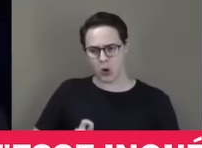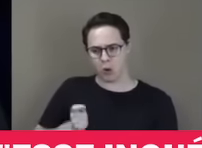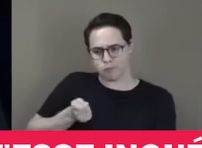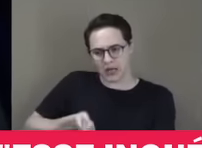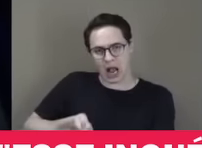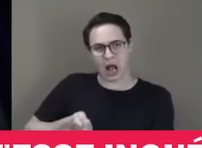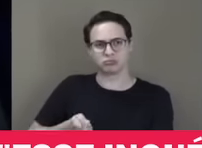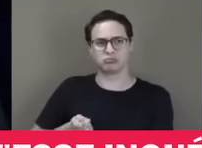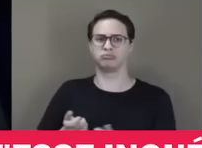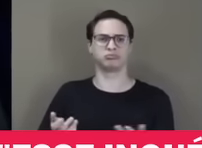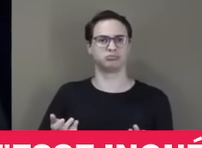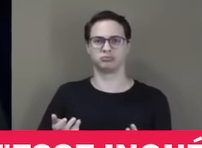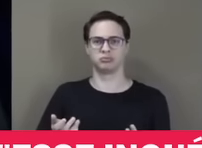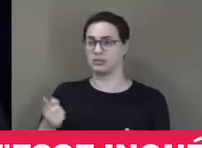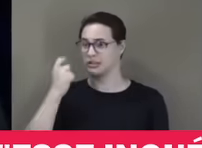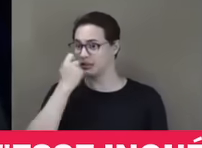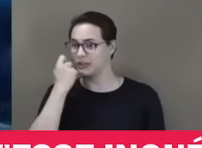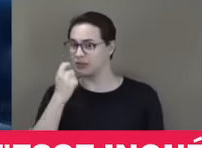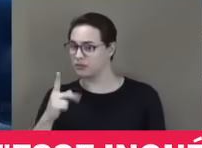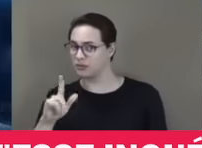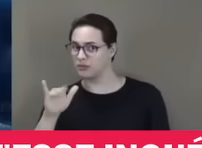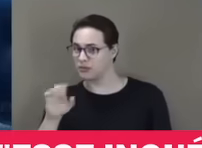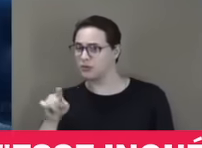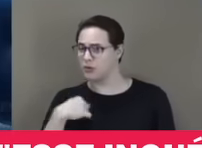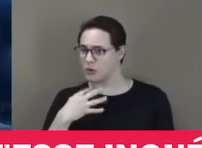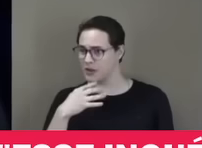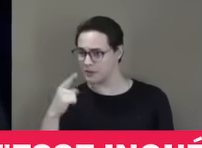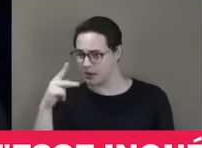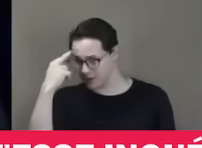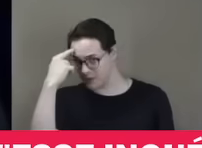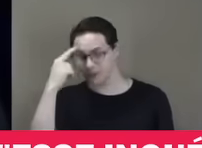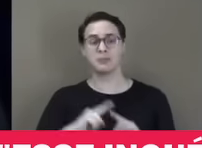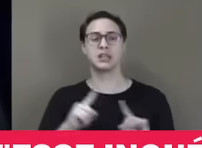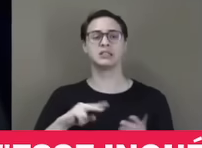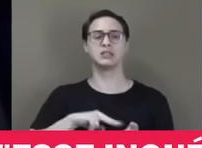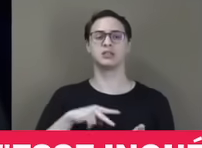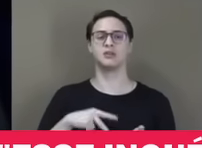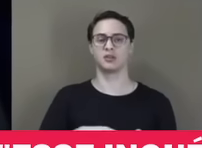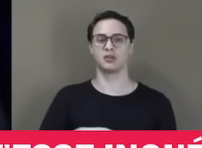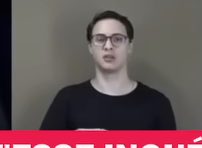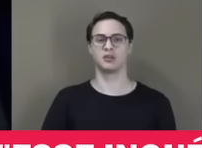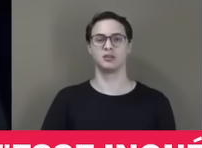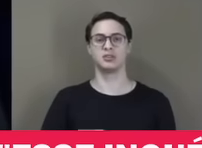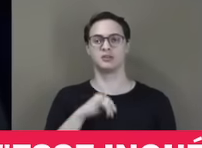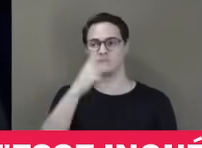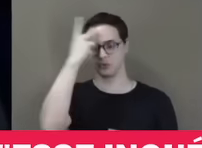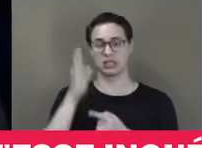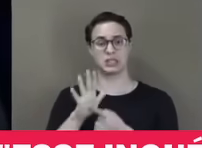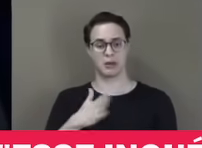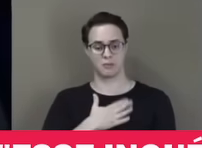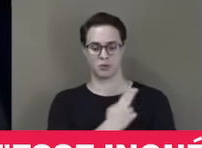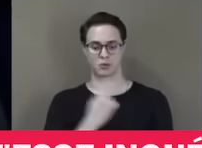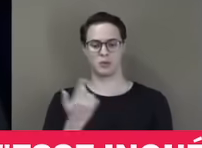possível. Claro, o senador Plínio já faz assim com a cabeça e sei o pensamento dele. Mas, então, significa o seguinte, até a minha indicação, não haverá mandato.